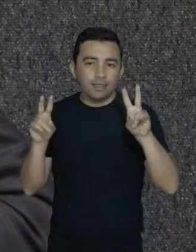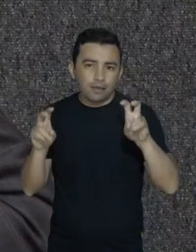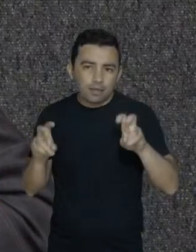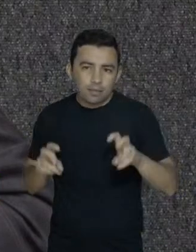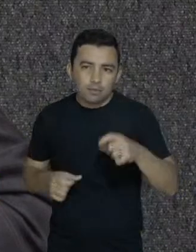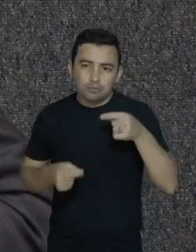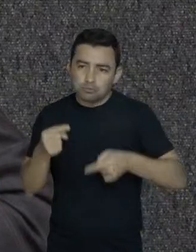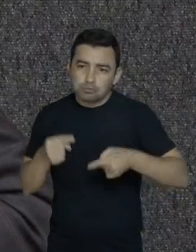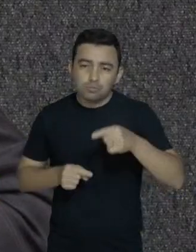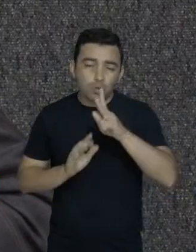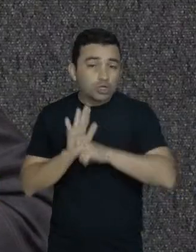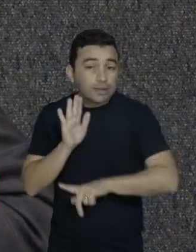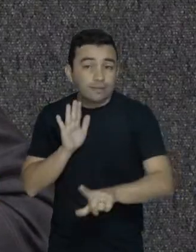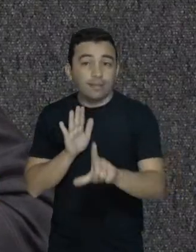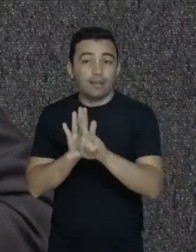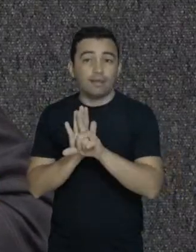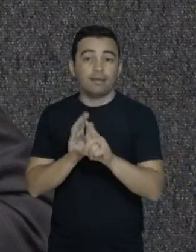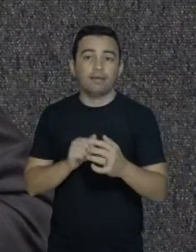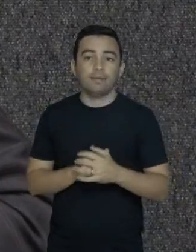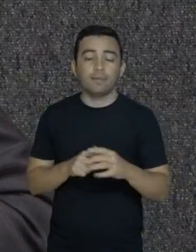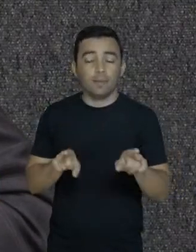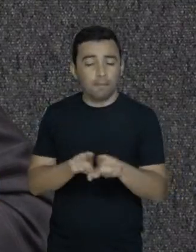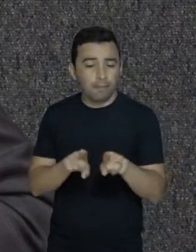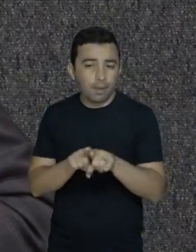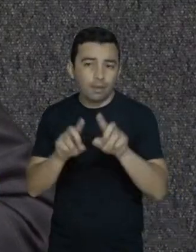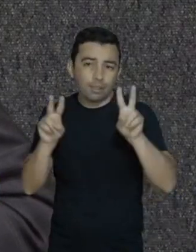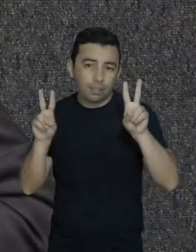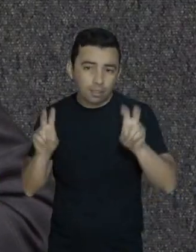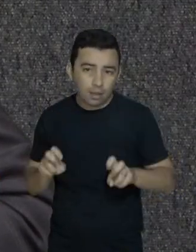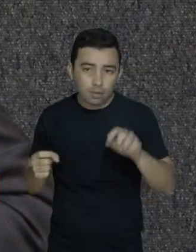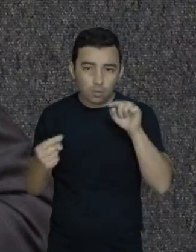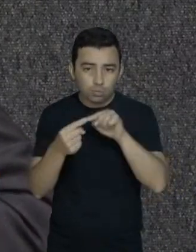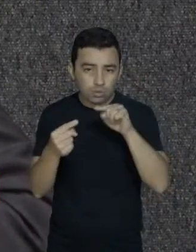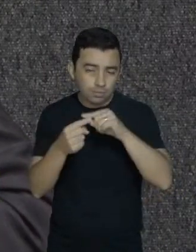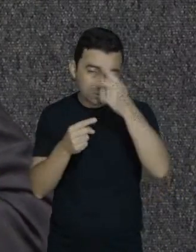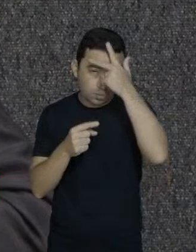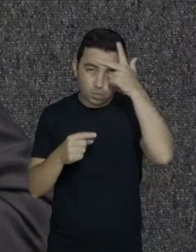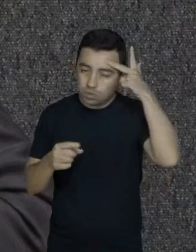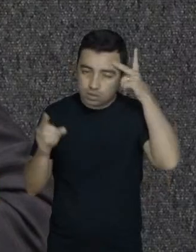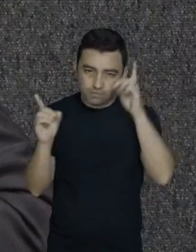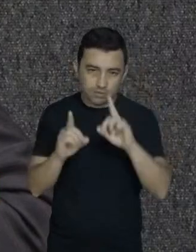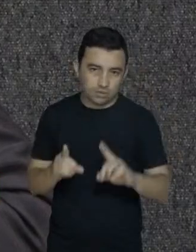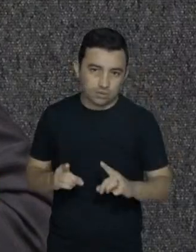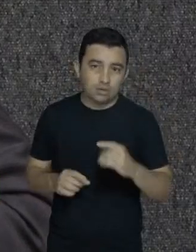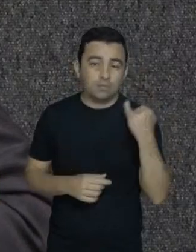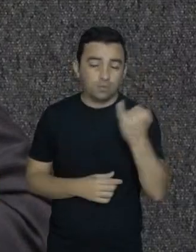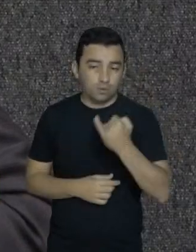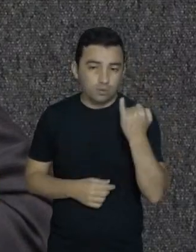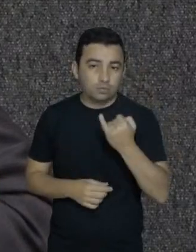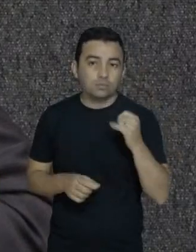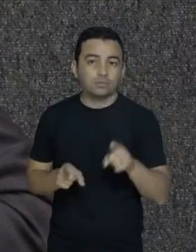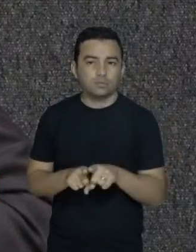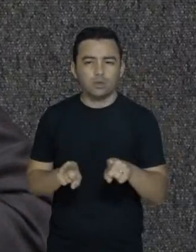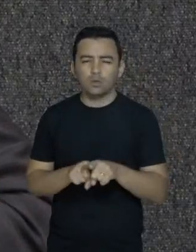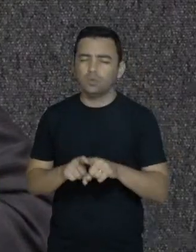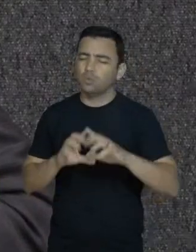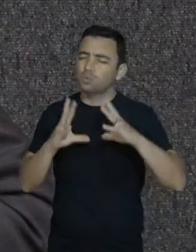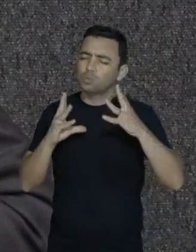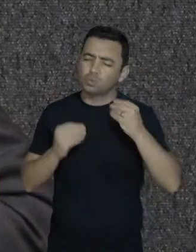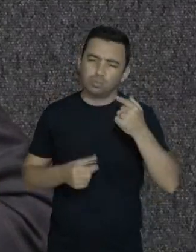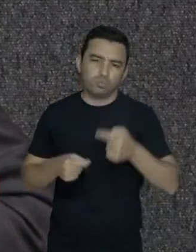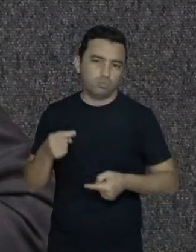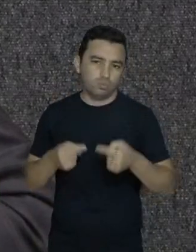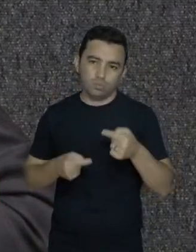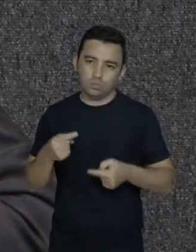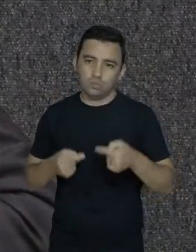discutidos projetos de leis e temas né ligados às pessoas com deficiência mas é importante também que toda e qualquer debate Na casa